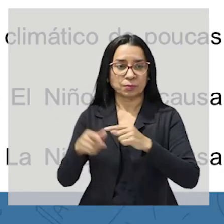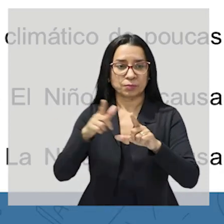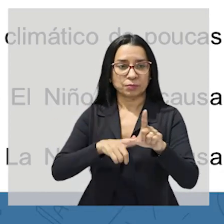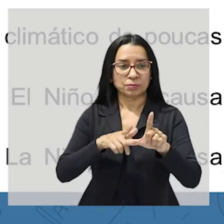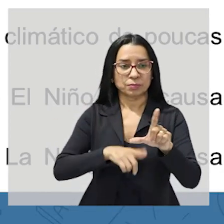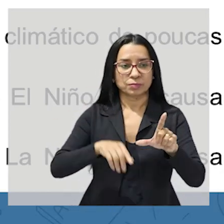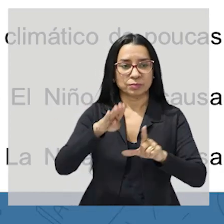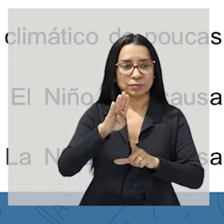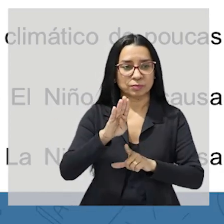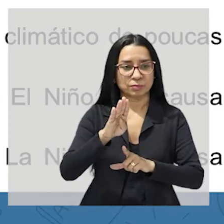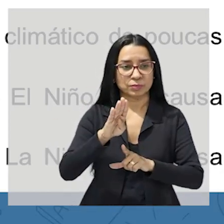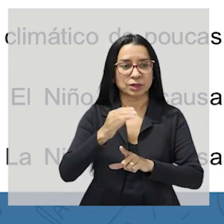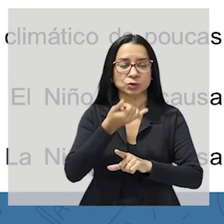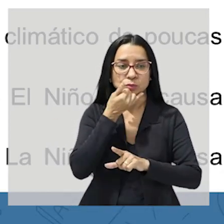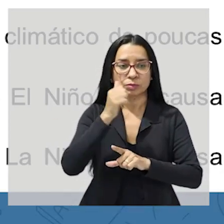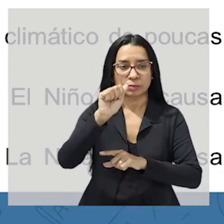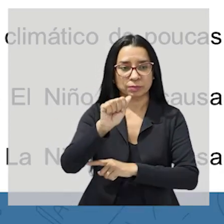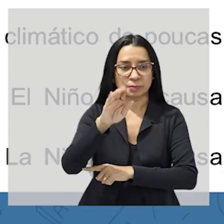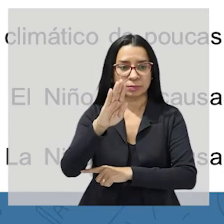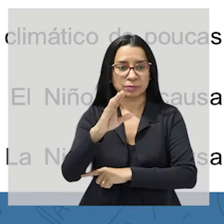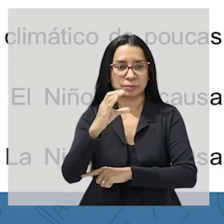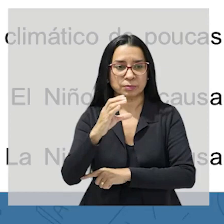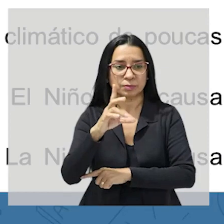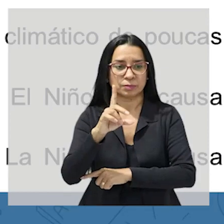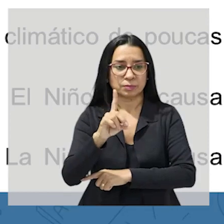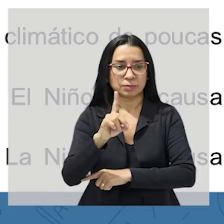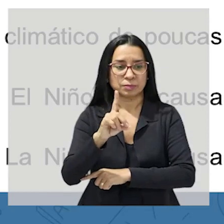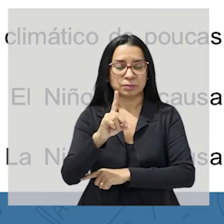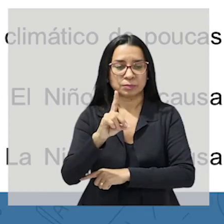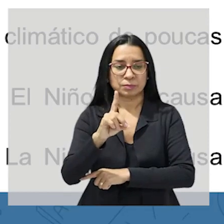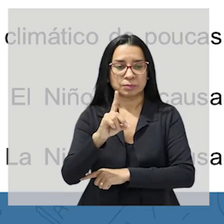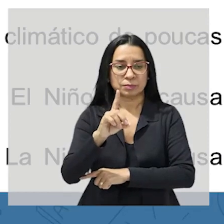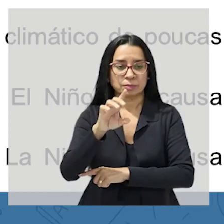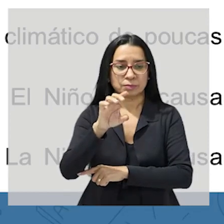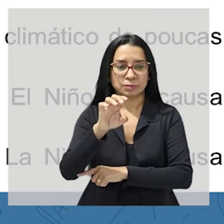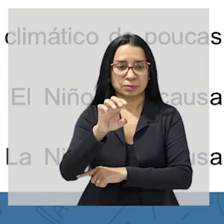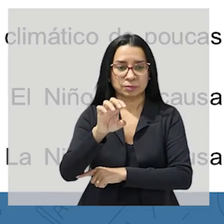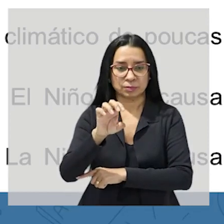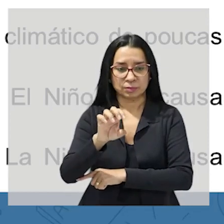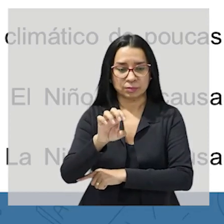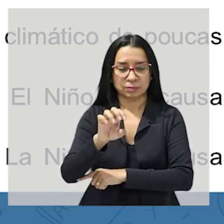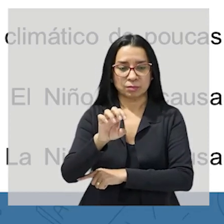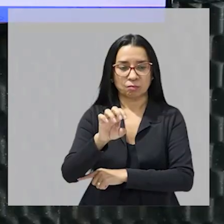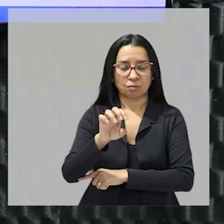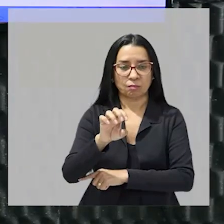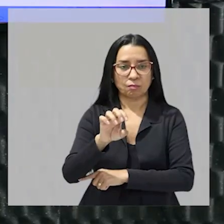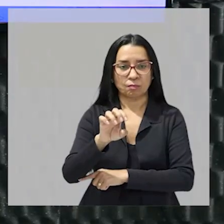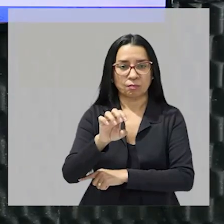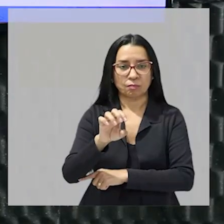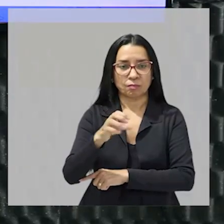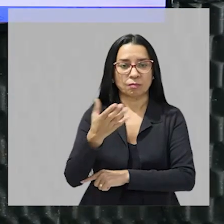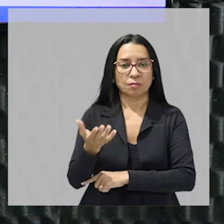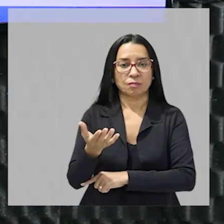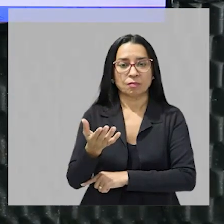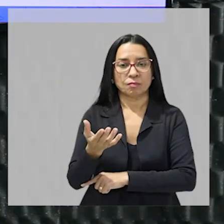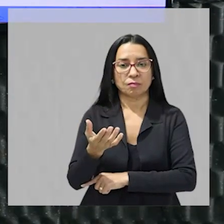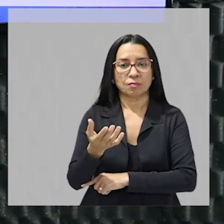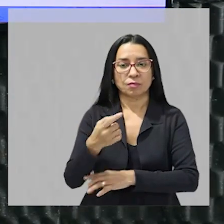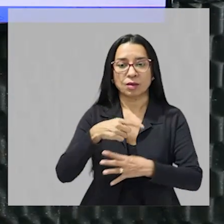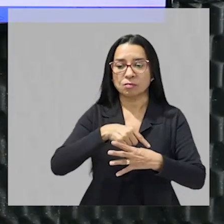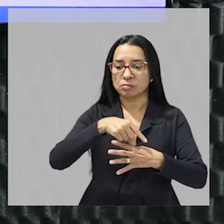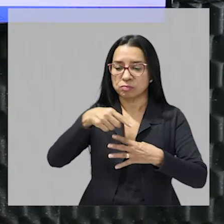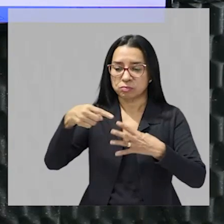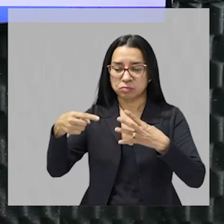centralização de política nacional, manutenção do horário de verão, excessivo poder da Agência Nacional de Energia ou a política de estatização. Uma dessas coisas vai